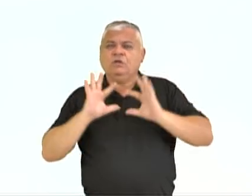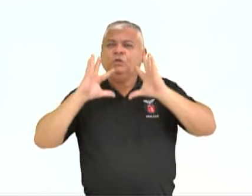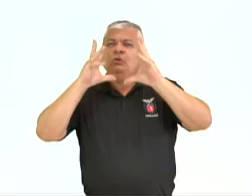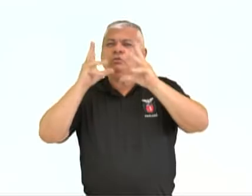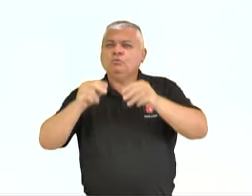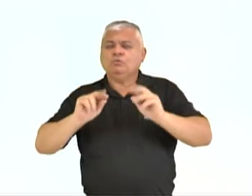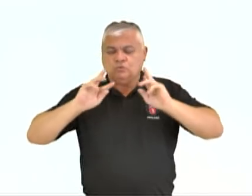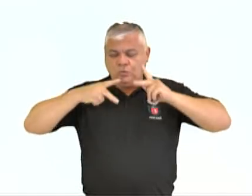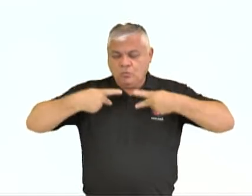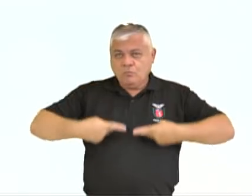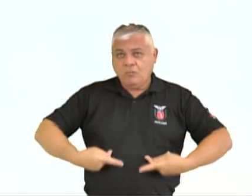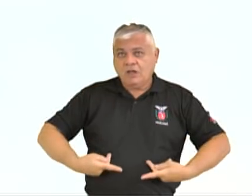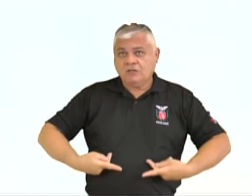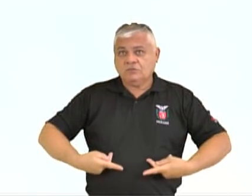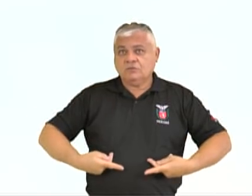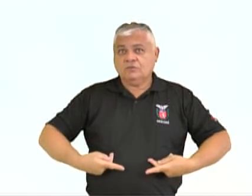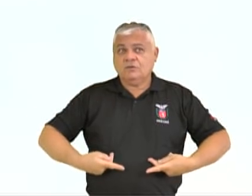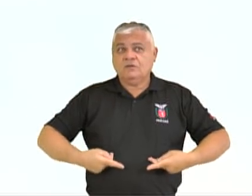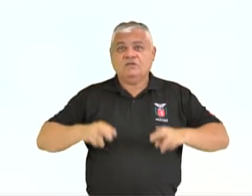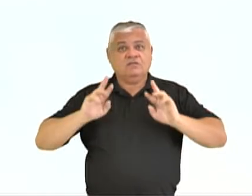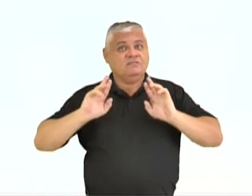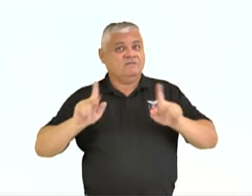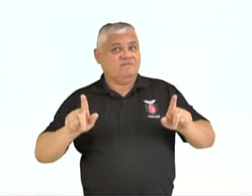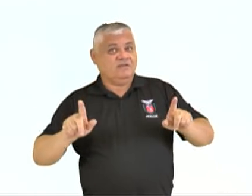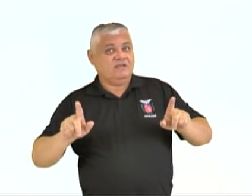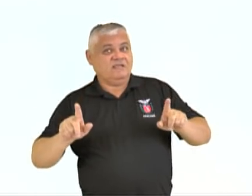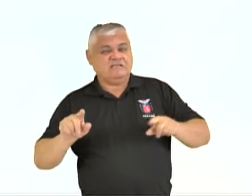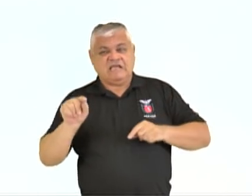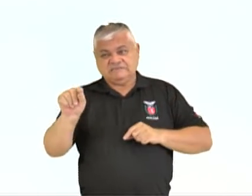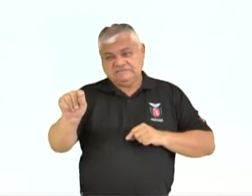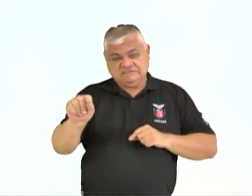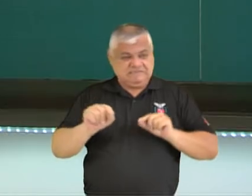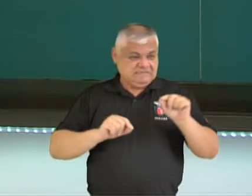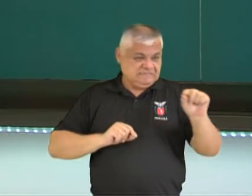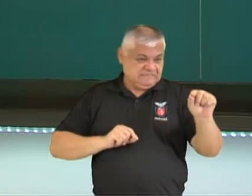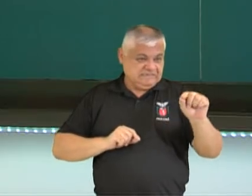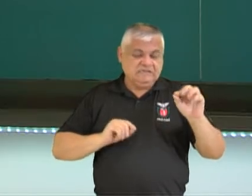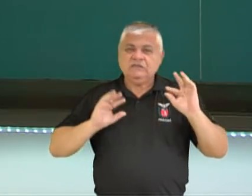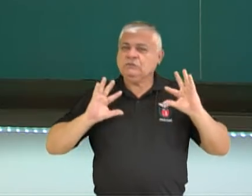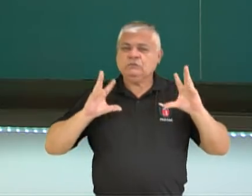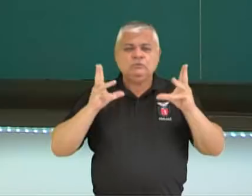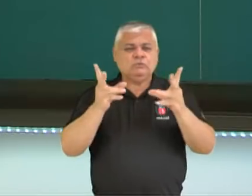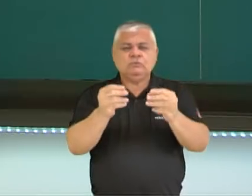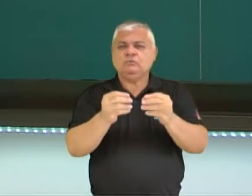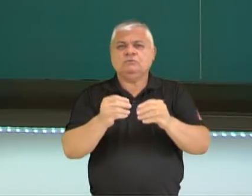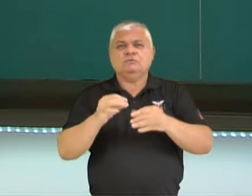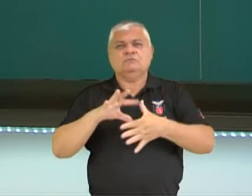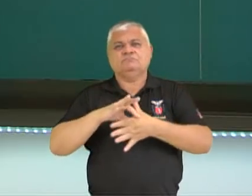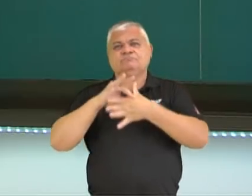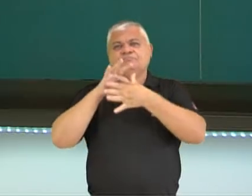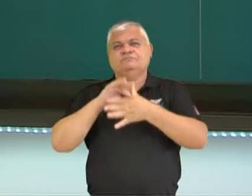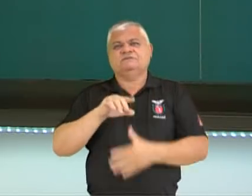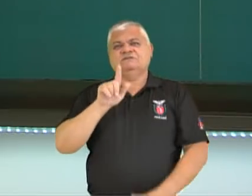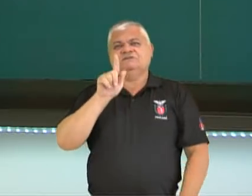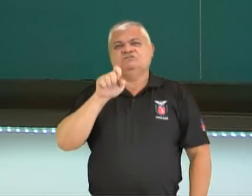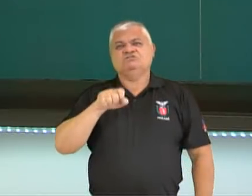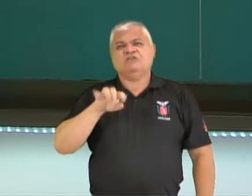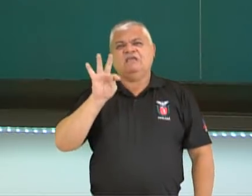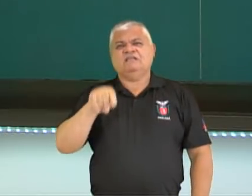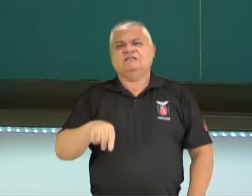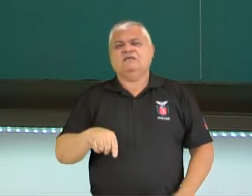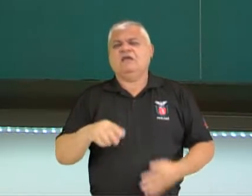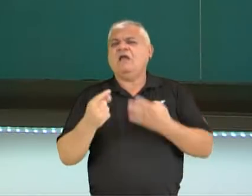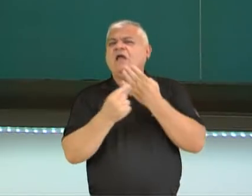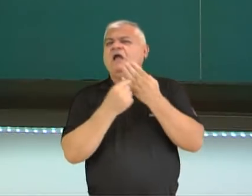humano bem diferente. Assim, assado, todos são gente. O que você acha que ela quis dizer